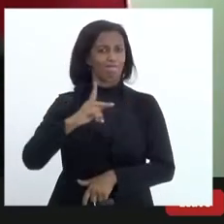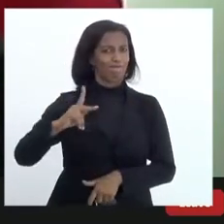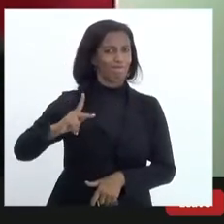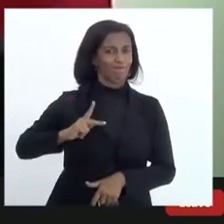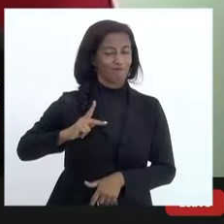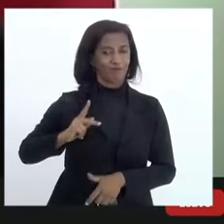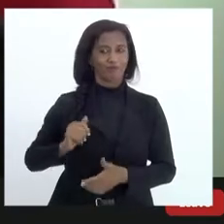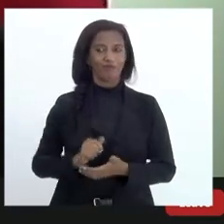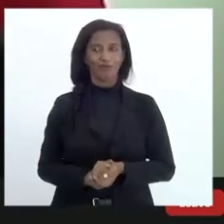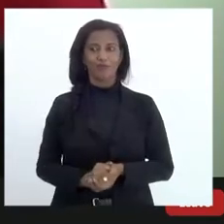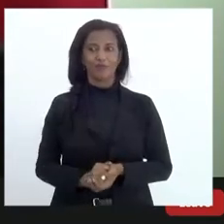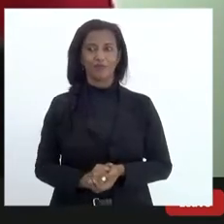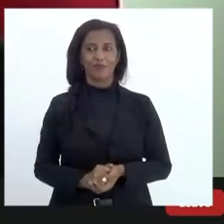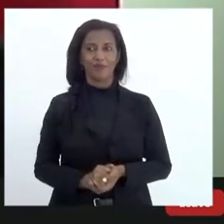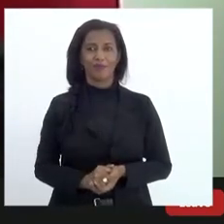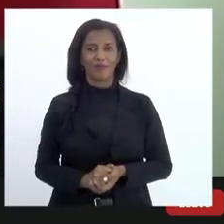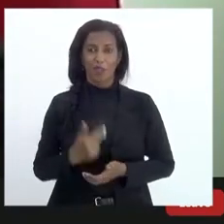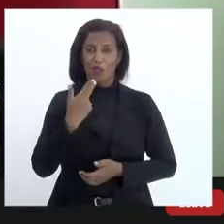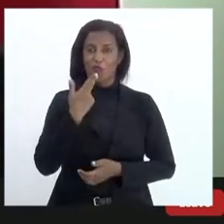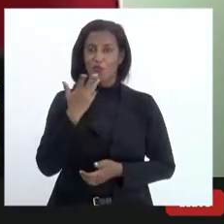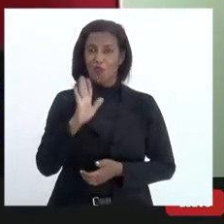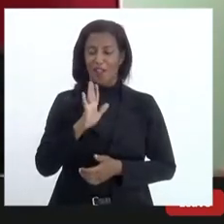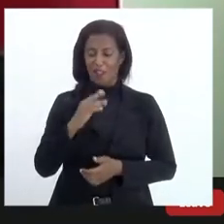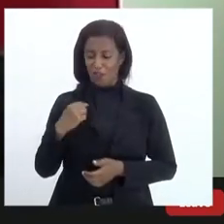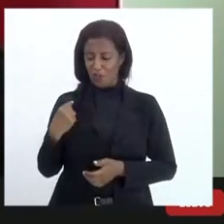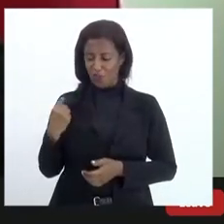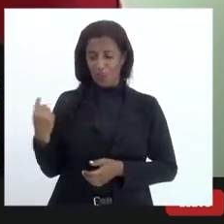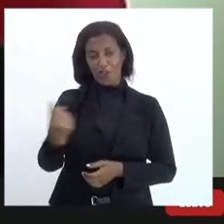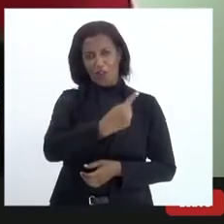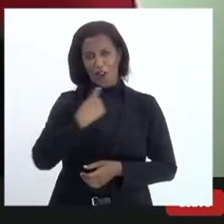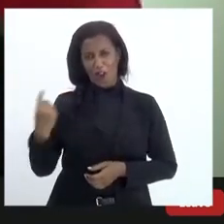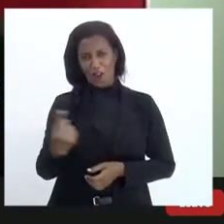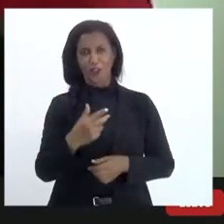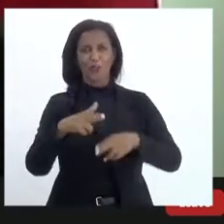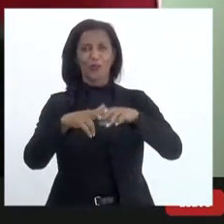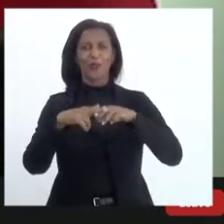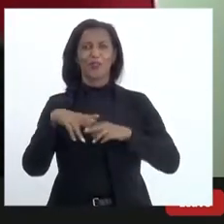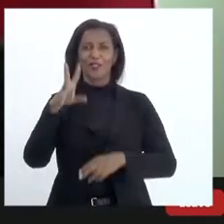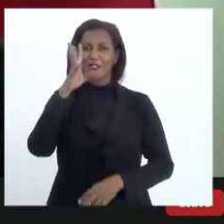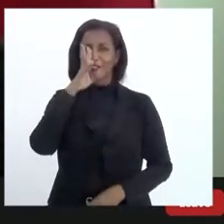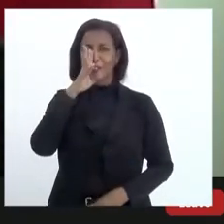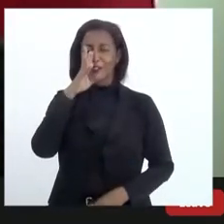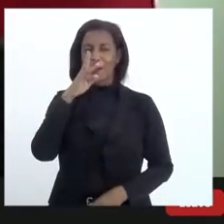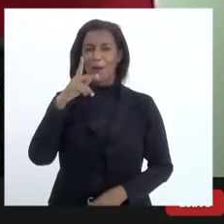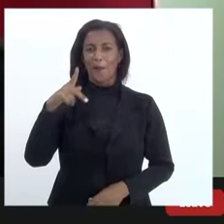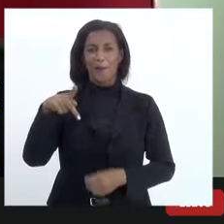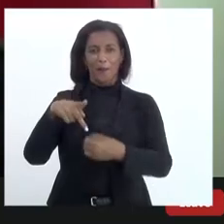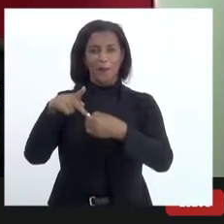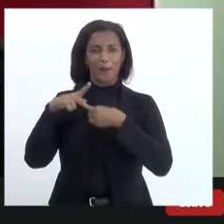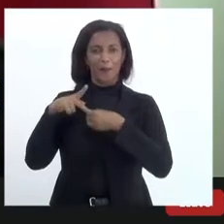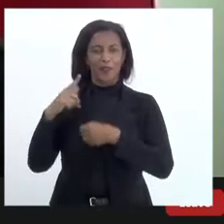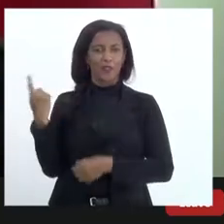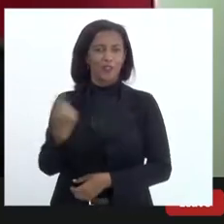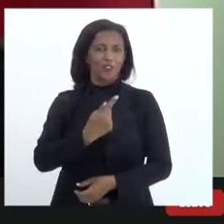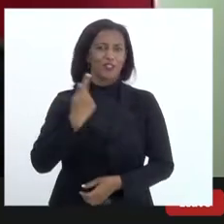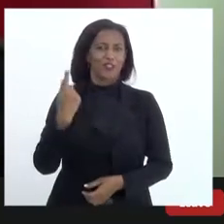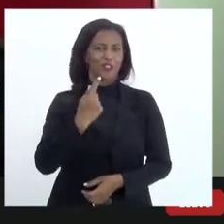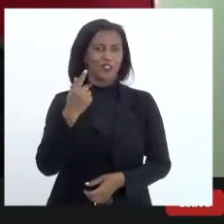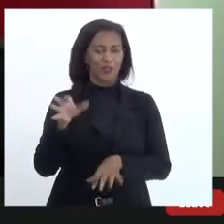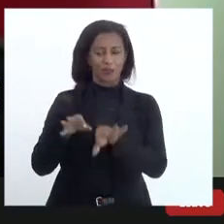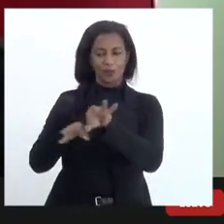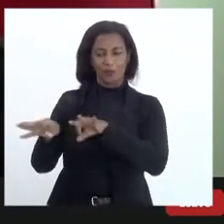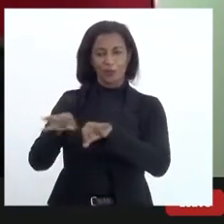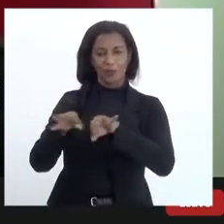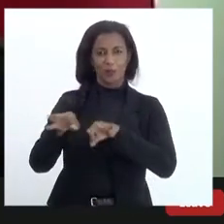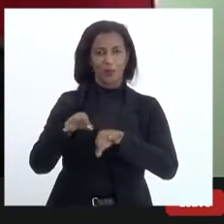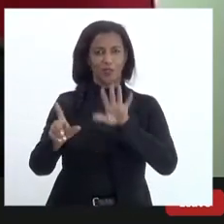quando. Vou dizer nosso, porque eu tenho muita admiração por ele. O nosso procurador-geral trouxe aqui o projeto